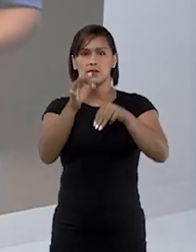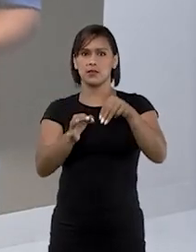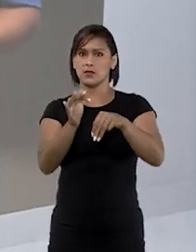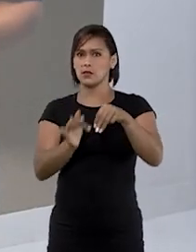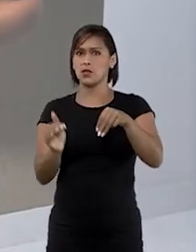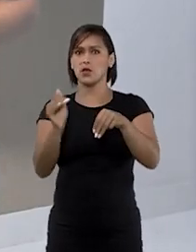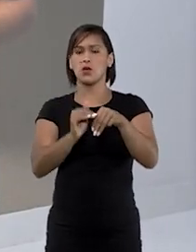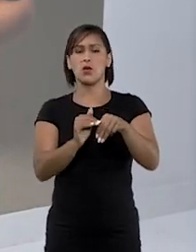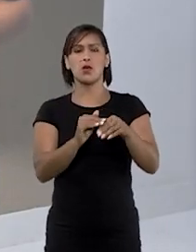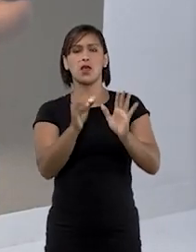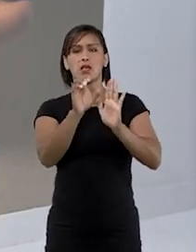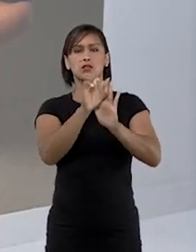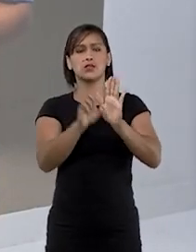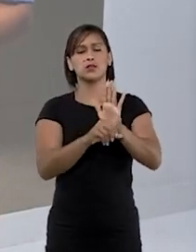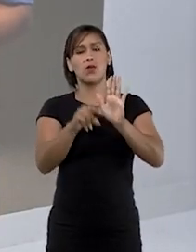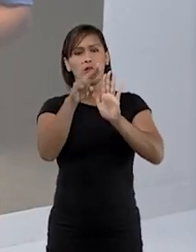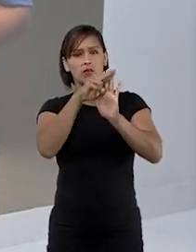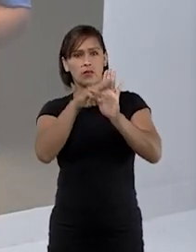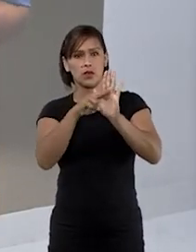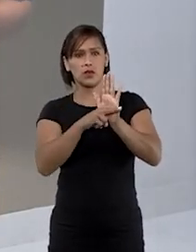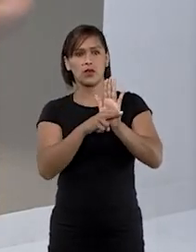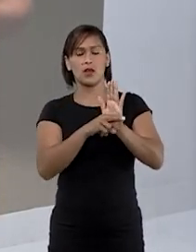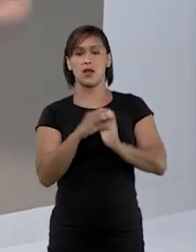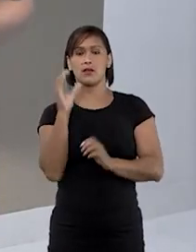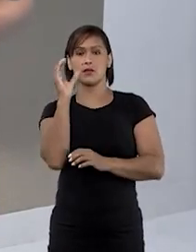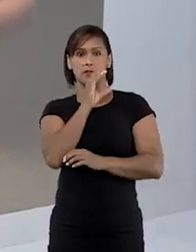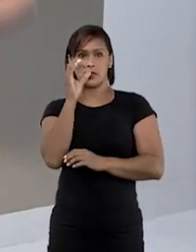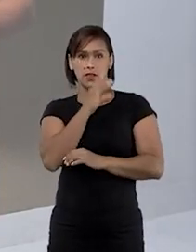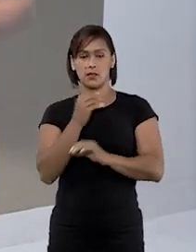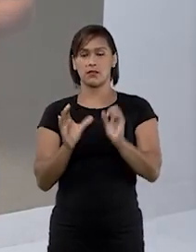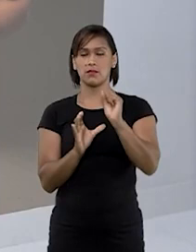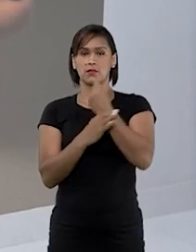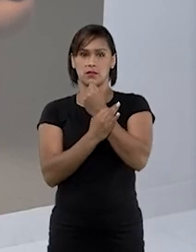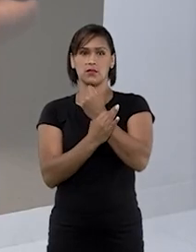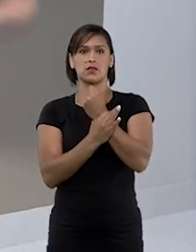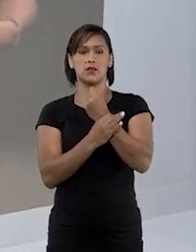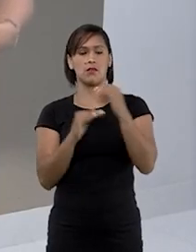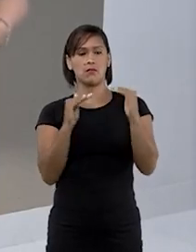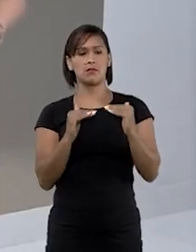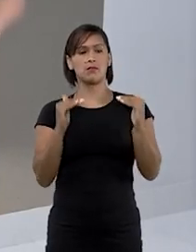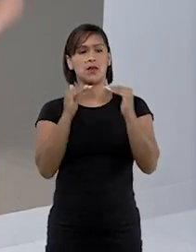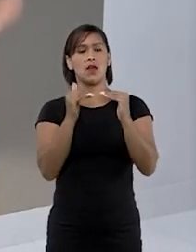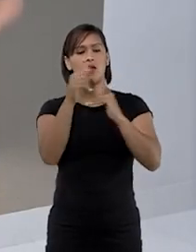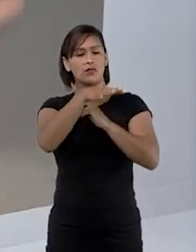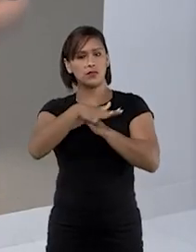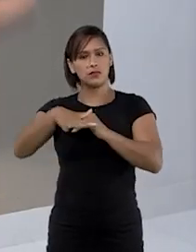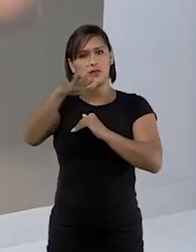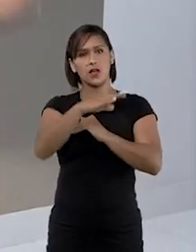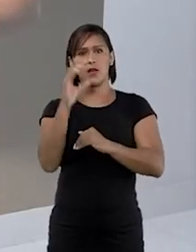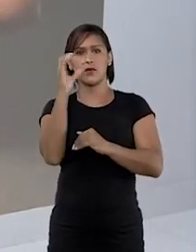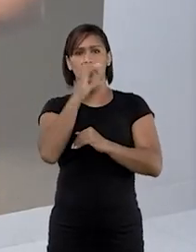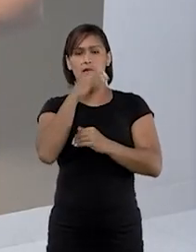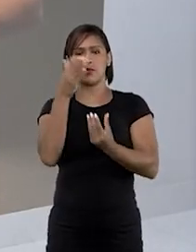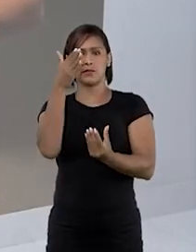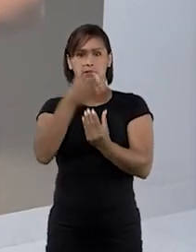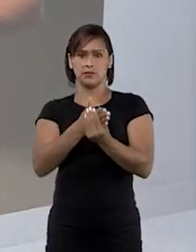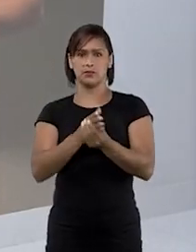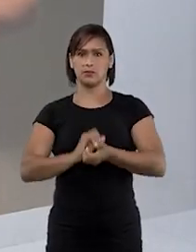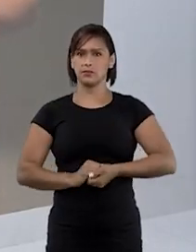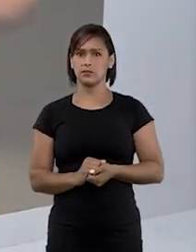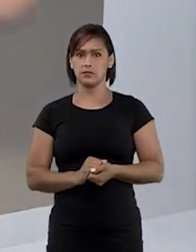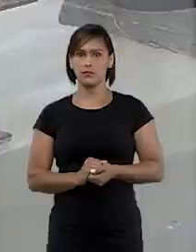Humberto Martins editou uma Norma para dar mais celeridade e segurança mantendo a distribuição automática